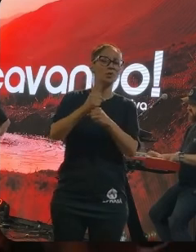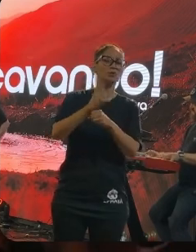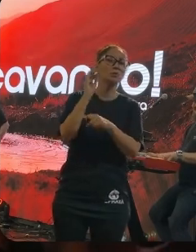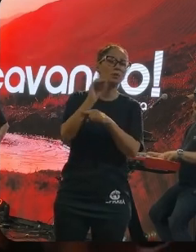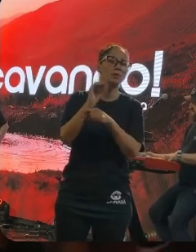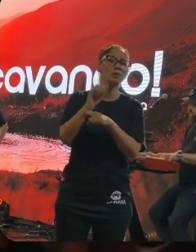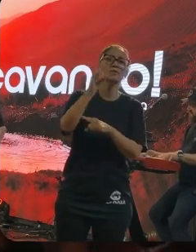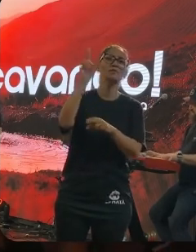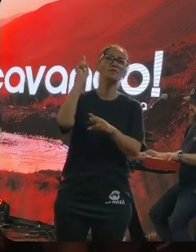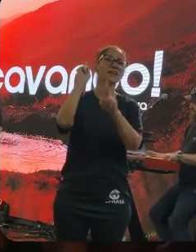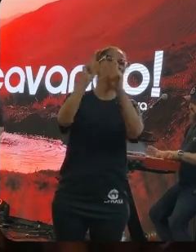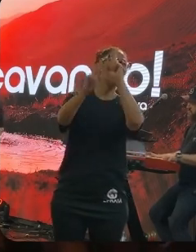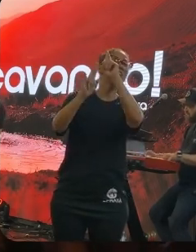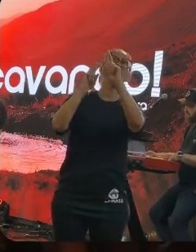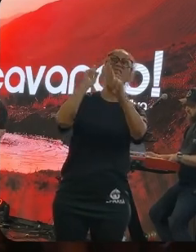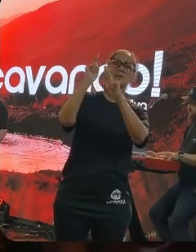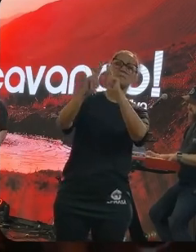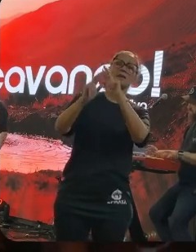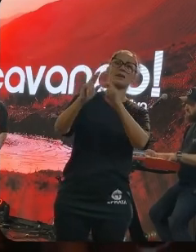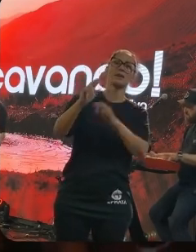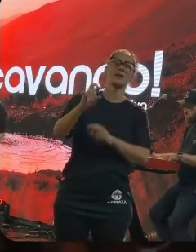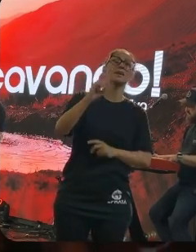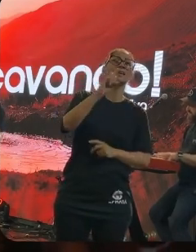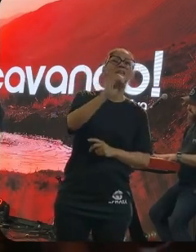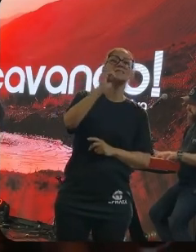vai receber 100